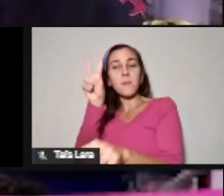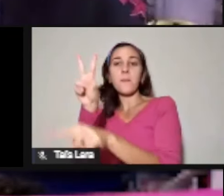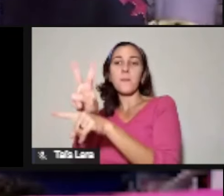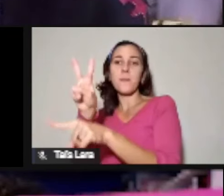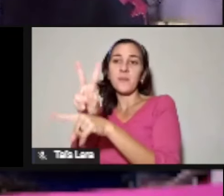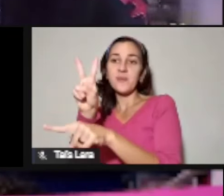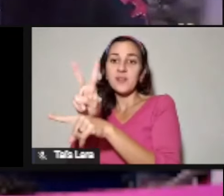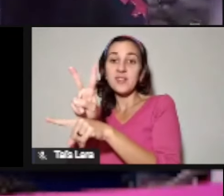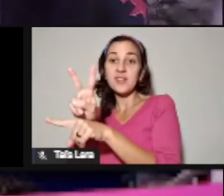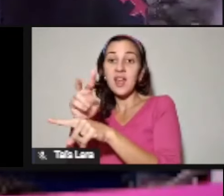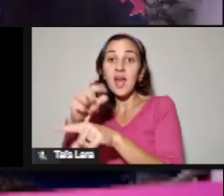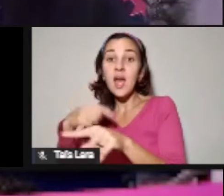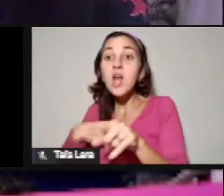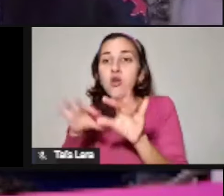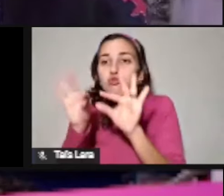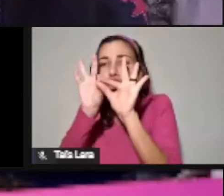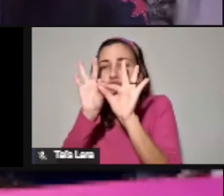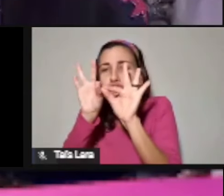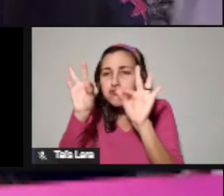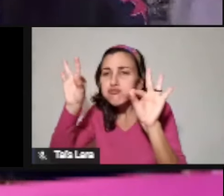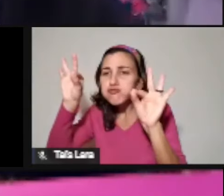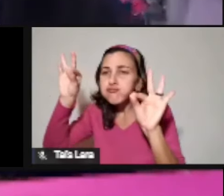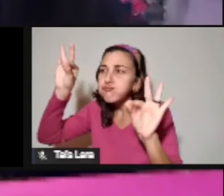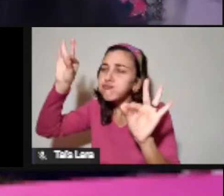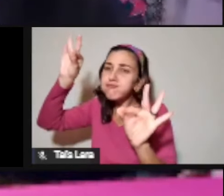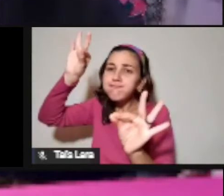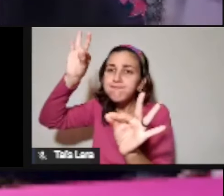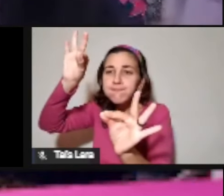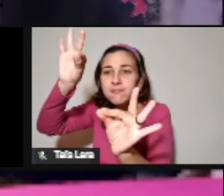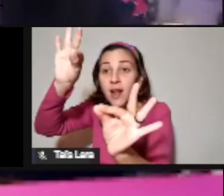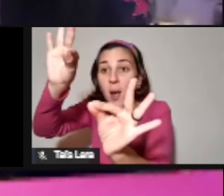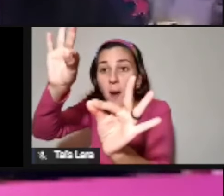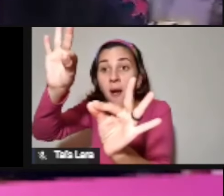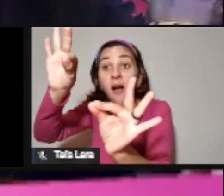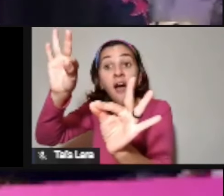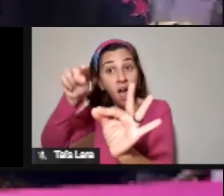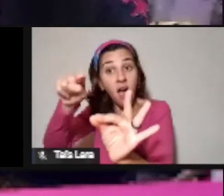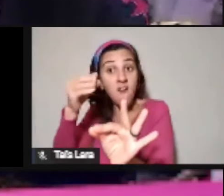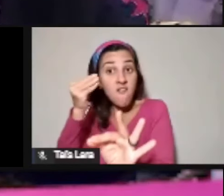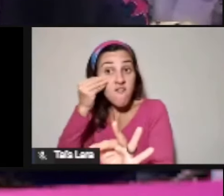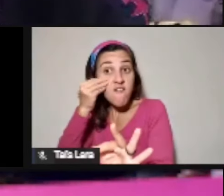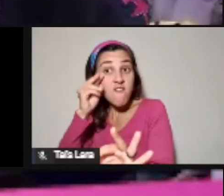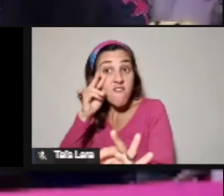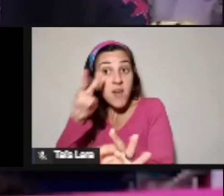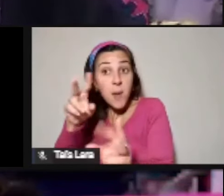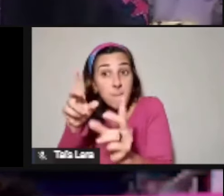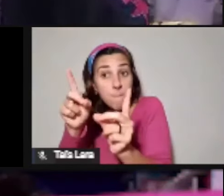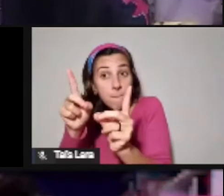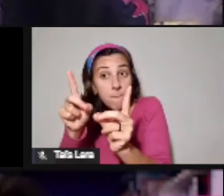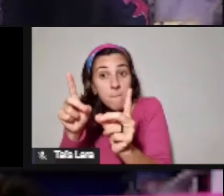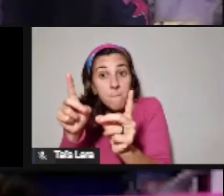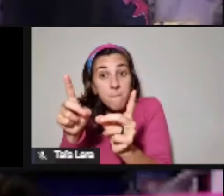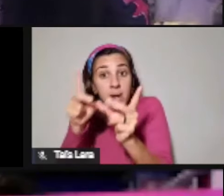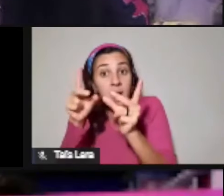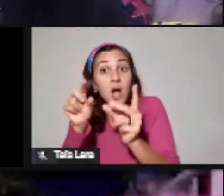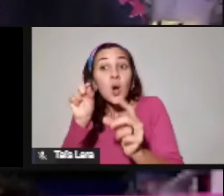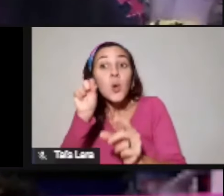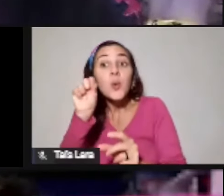todos e todos possam perceber o que, que tem essa fitinha. A Fafá também está mostrando a fitinha